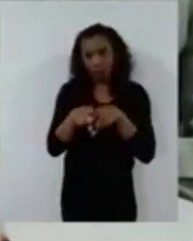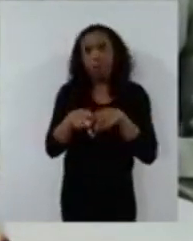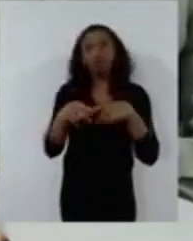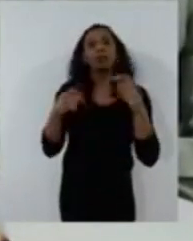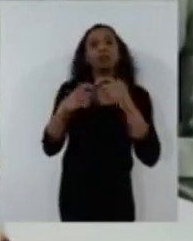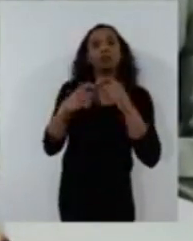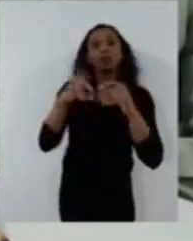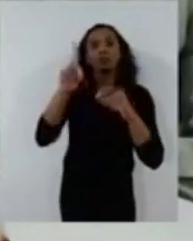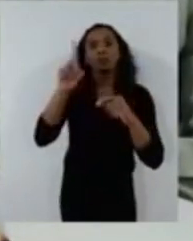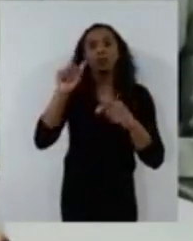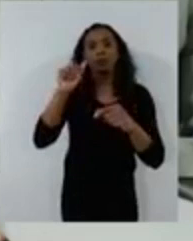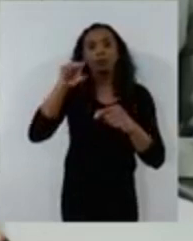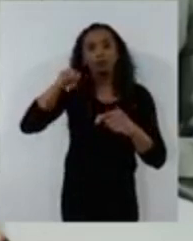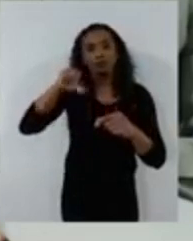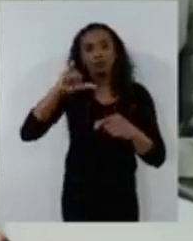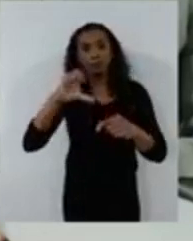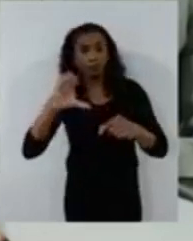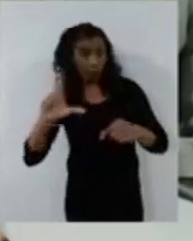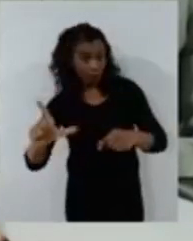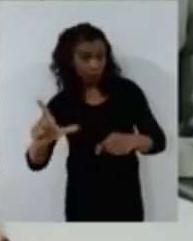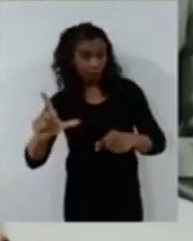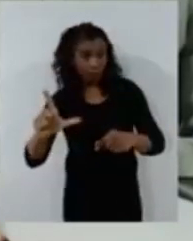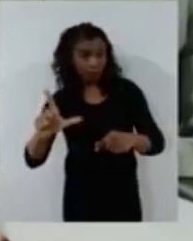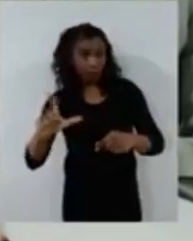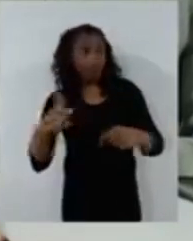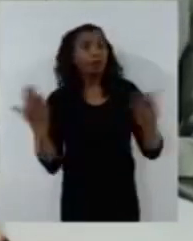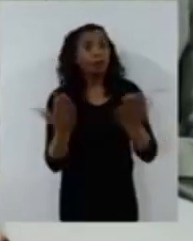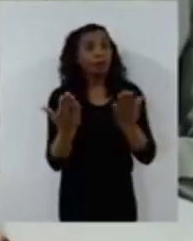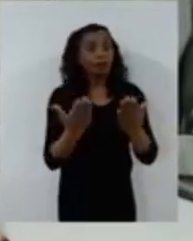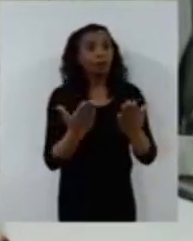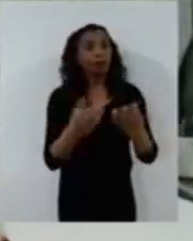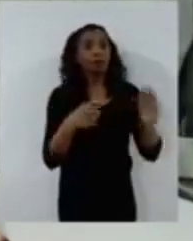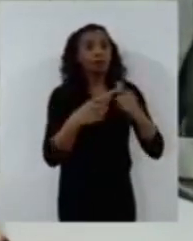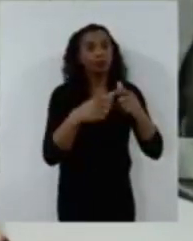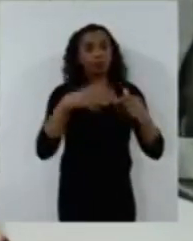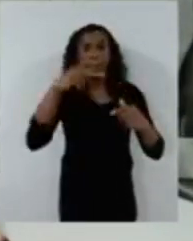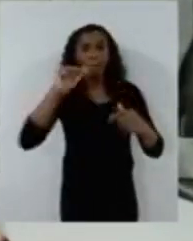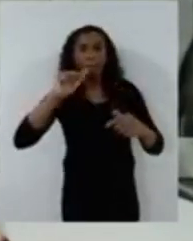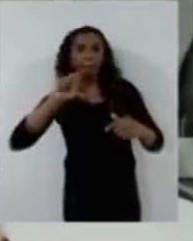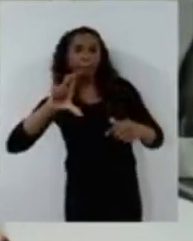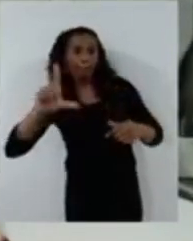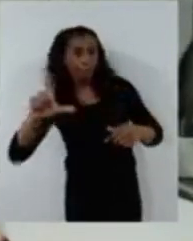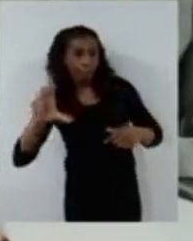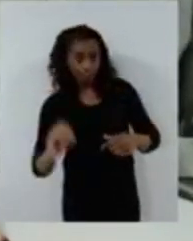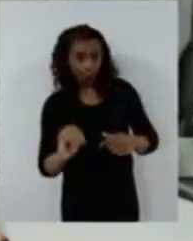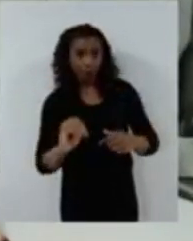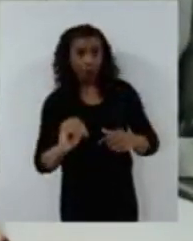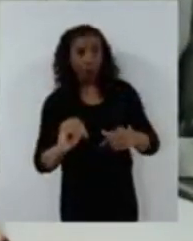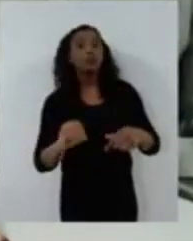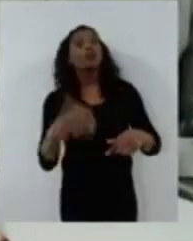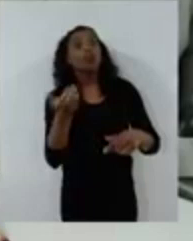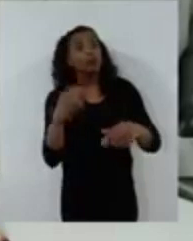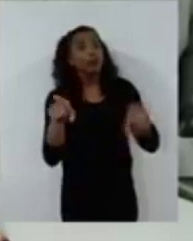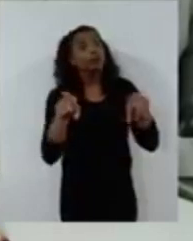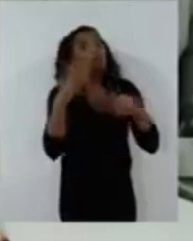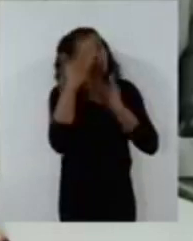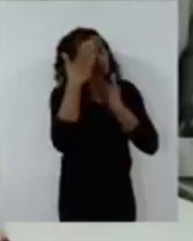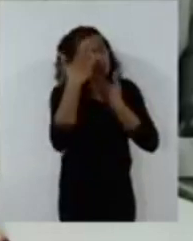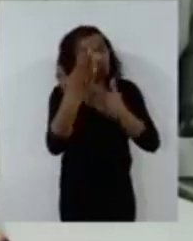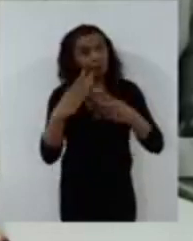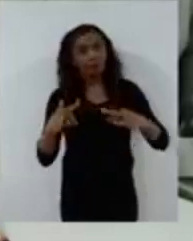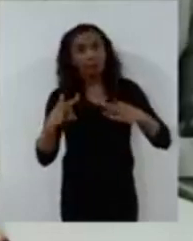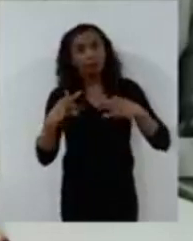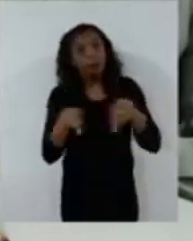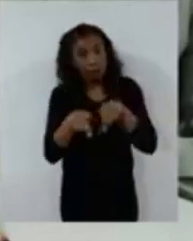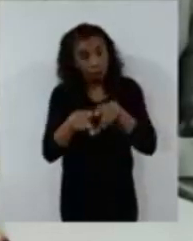Daniel. Antes de passar a palavra para o senhor, doutor Paulo, quero agradecer também a todos que estão nos acompanhando